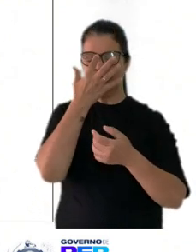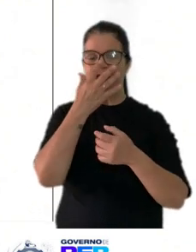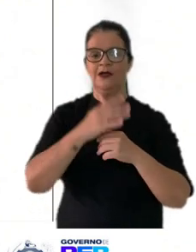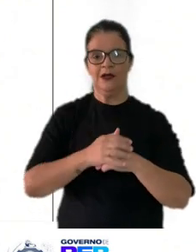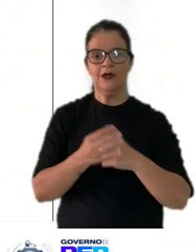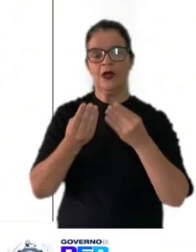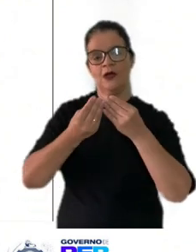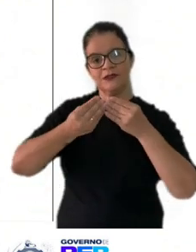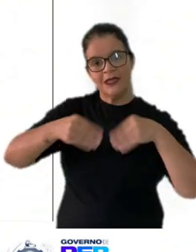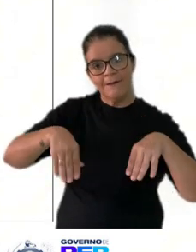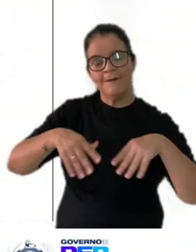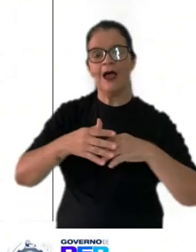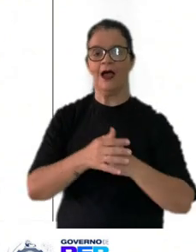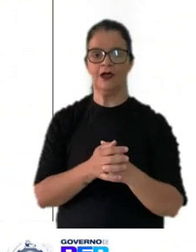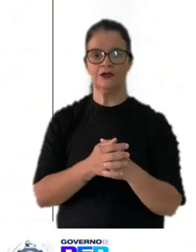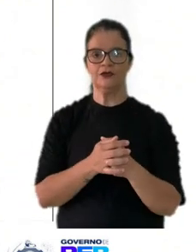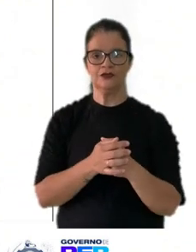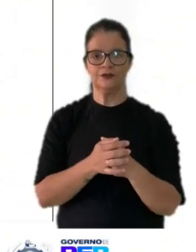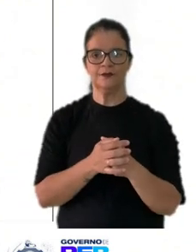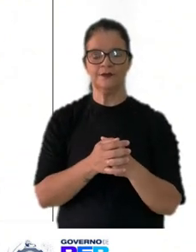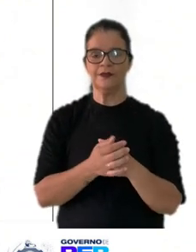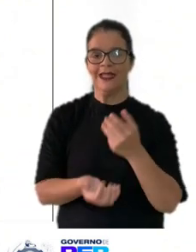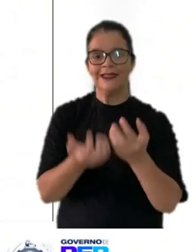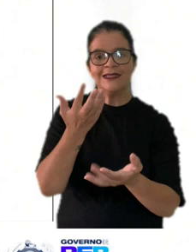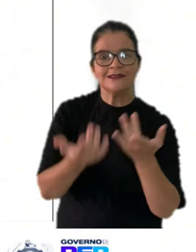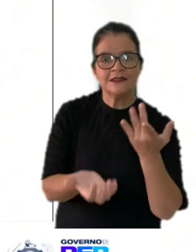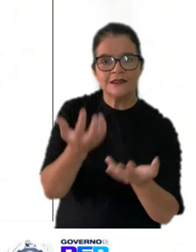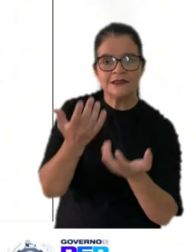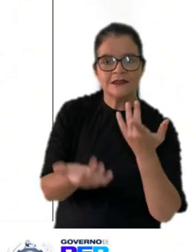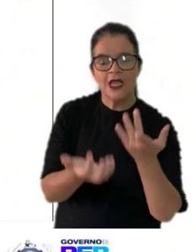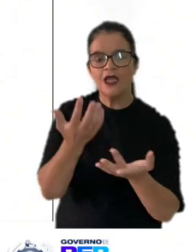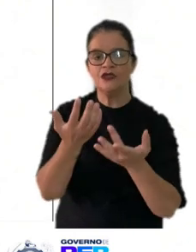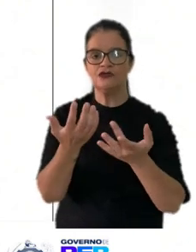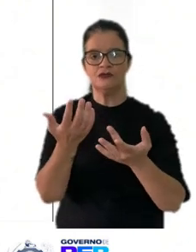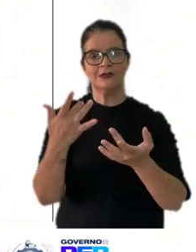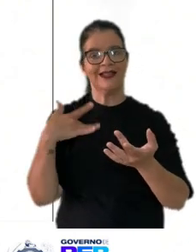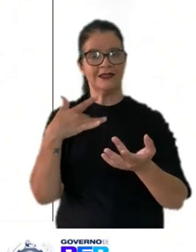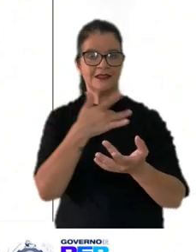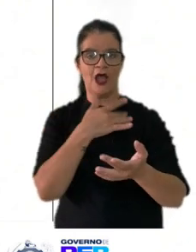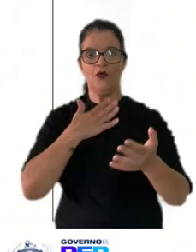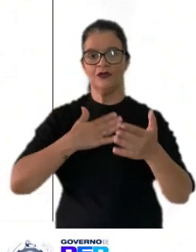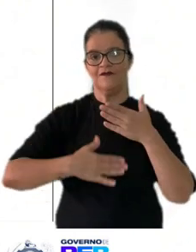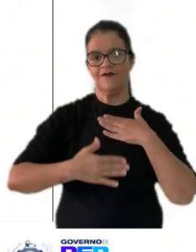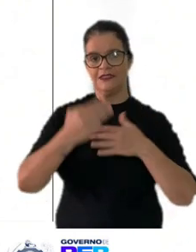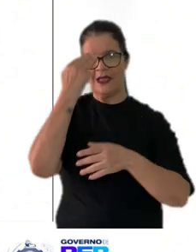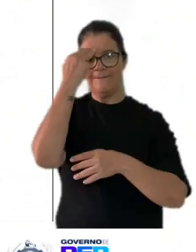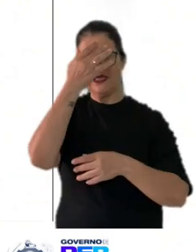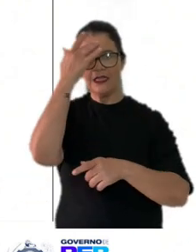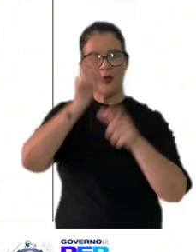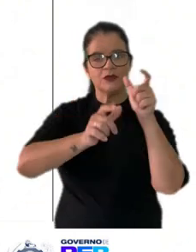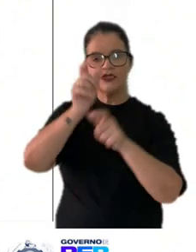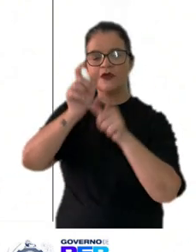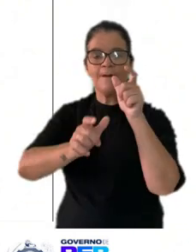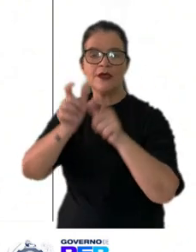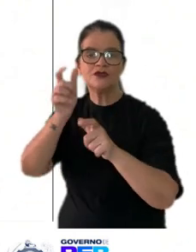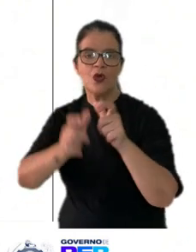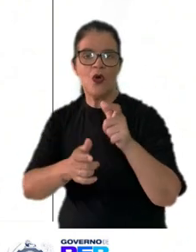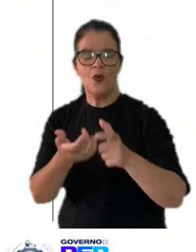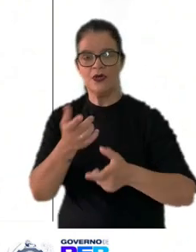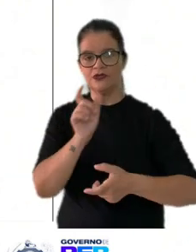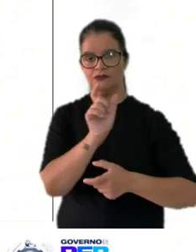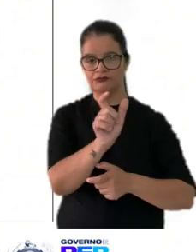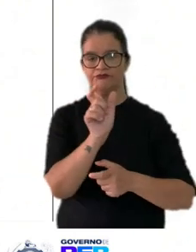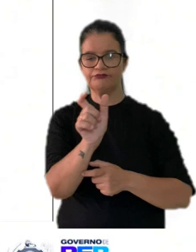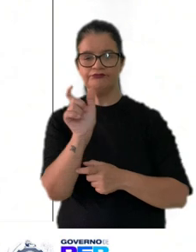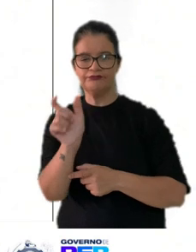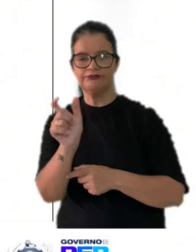do desses incêndios na saúde física e mental das pessoas research has shone